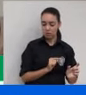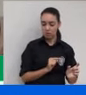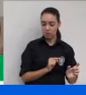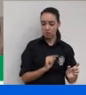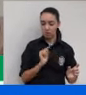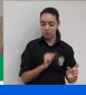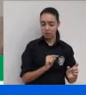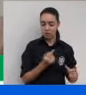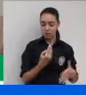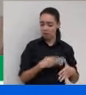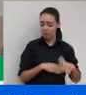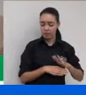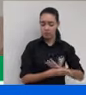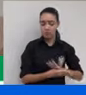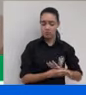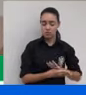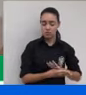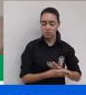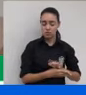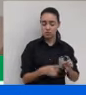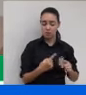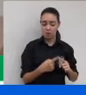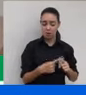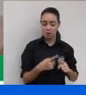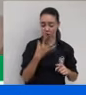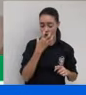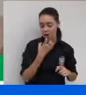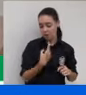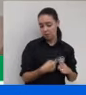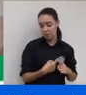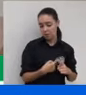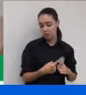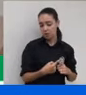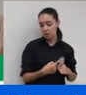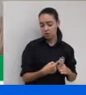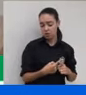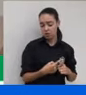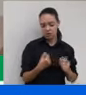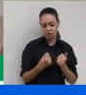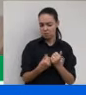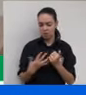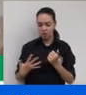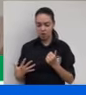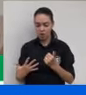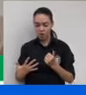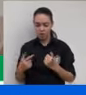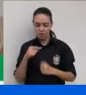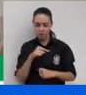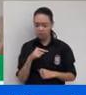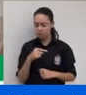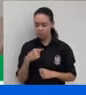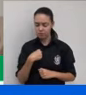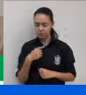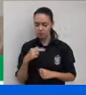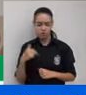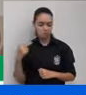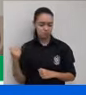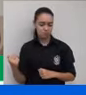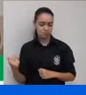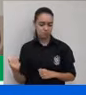porque para você não ter raiva que você não vai ser indicado vice-prefeito não digo não eu não vou ter raiva